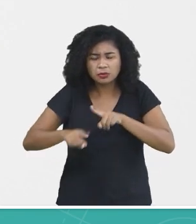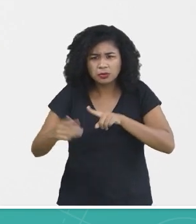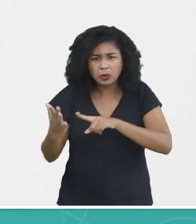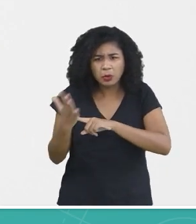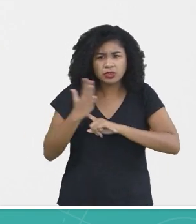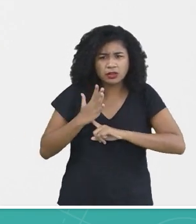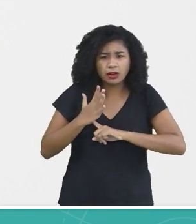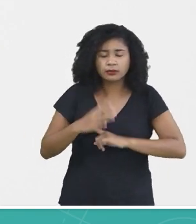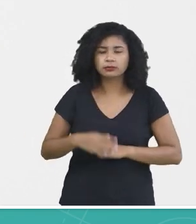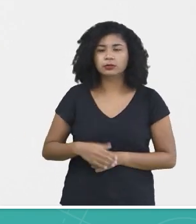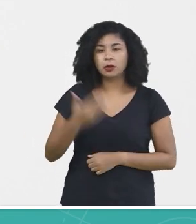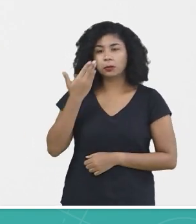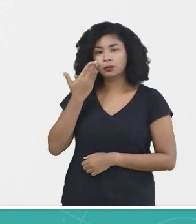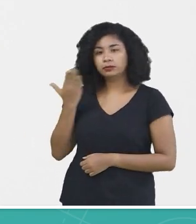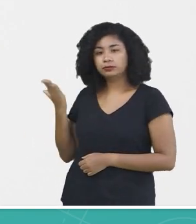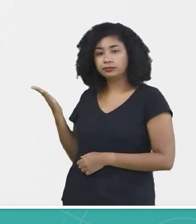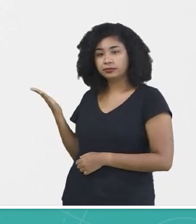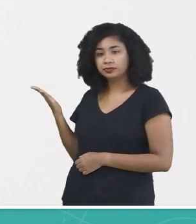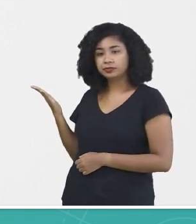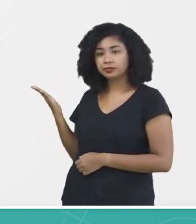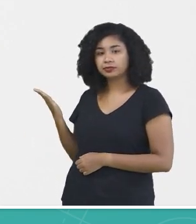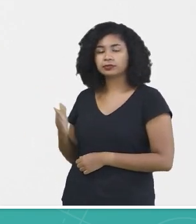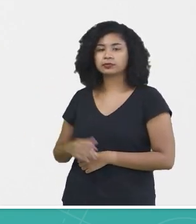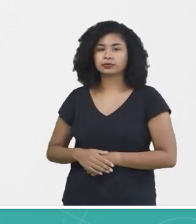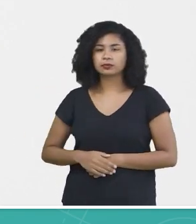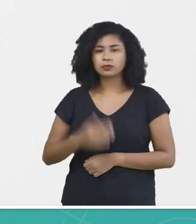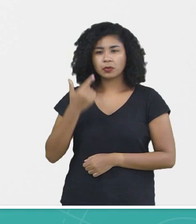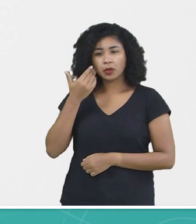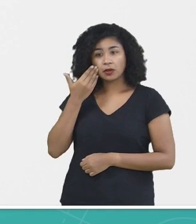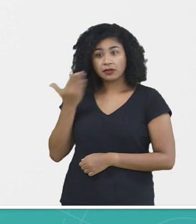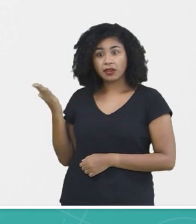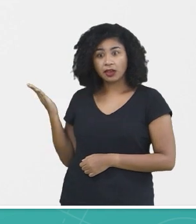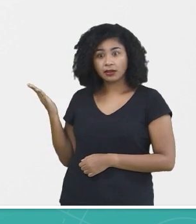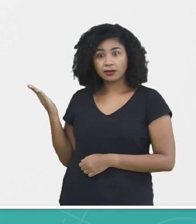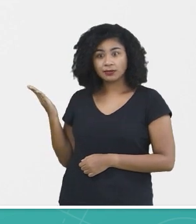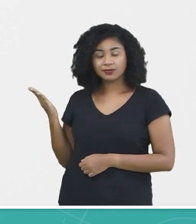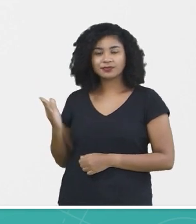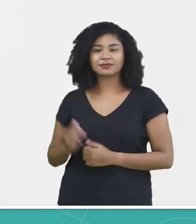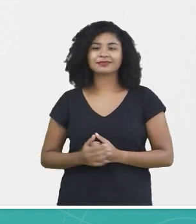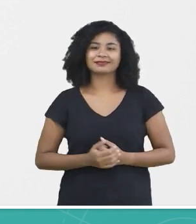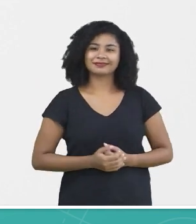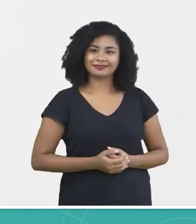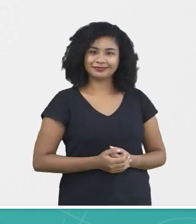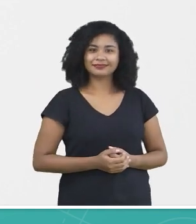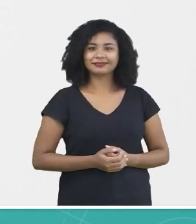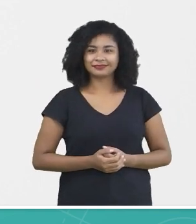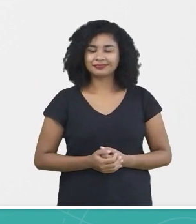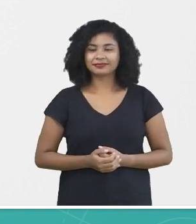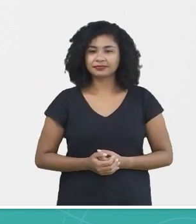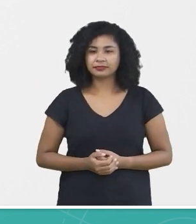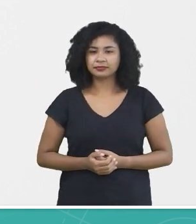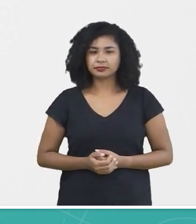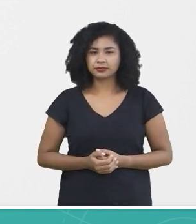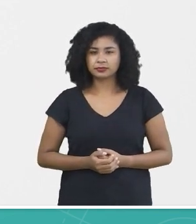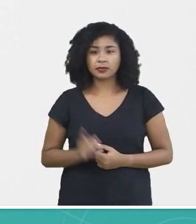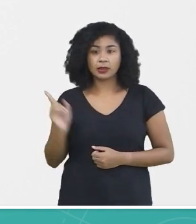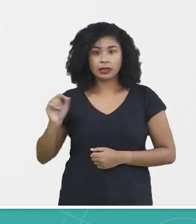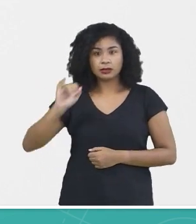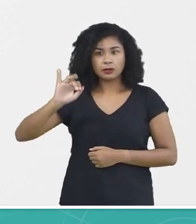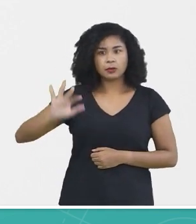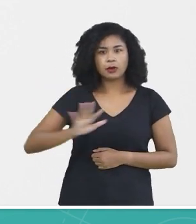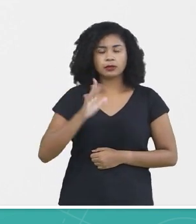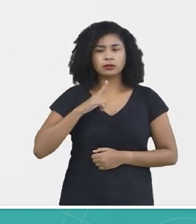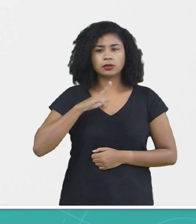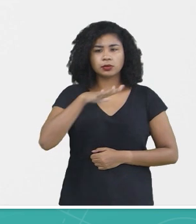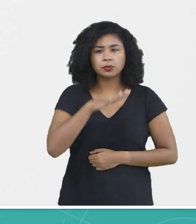figura. Ó, essa figura, figura é bidimensional. Figura é construída dentro de um plano. O que eu tenho